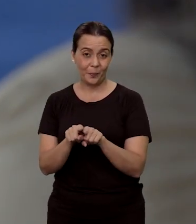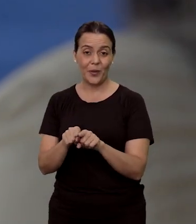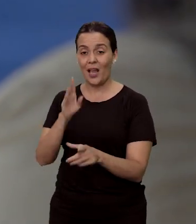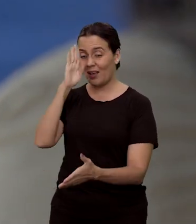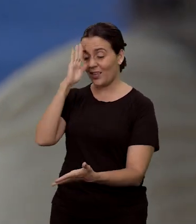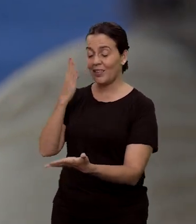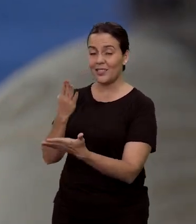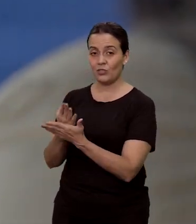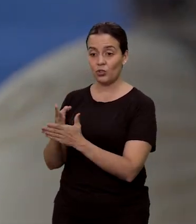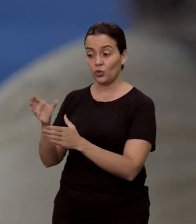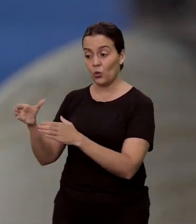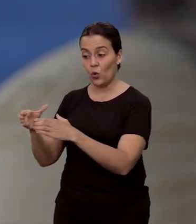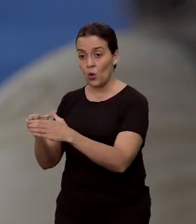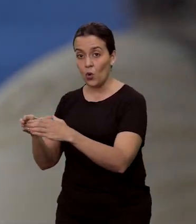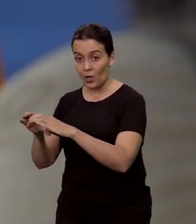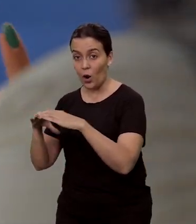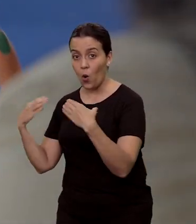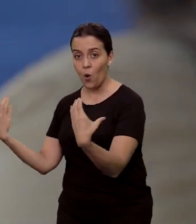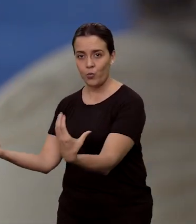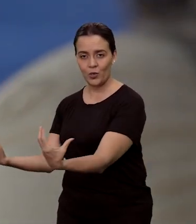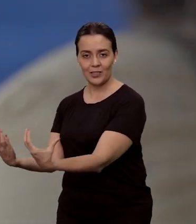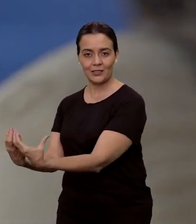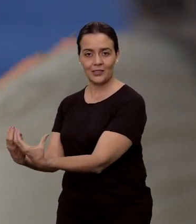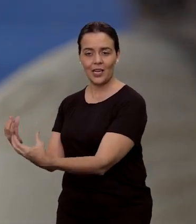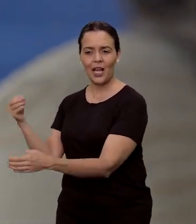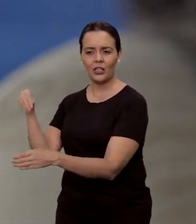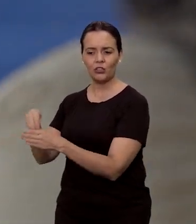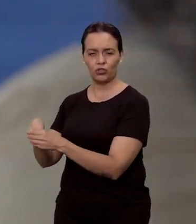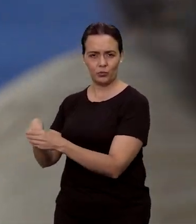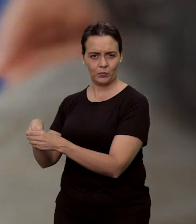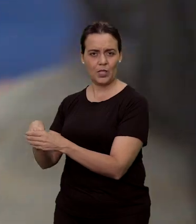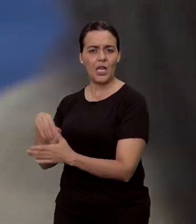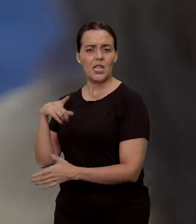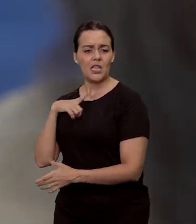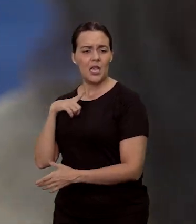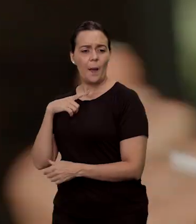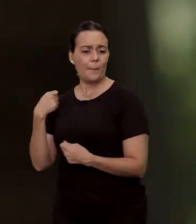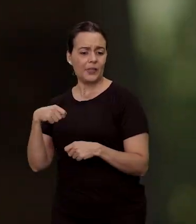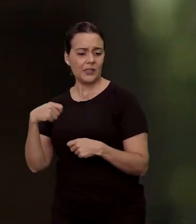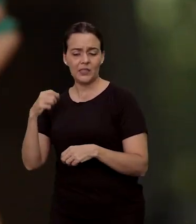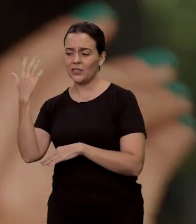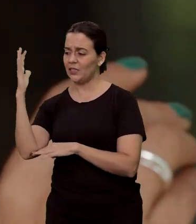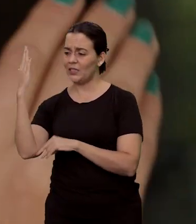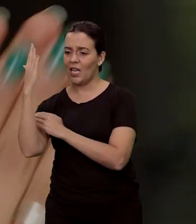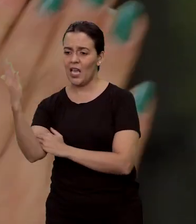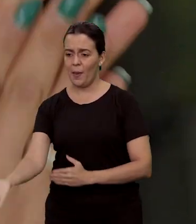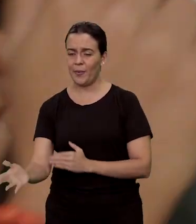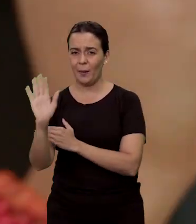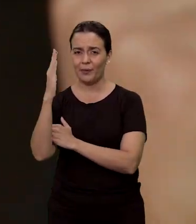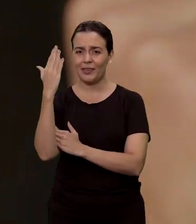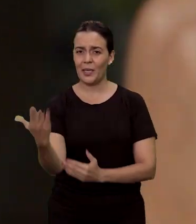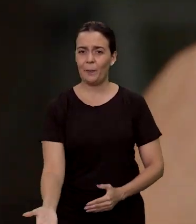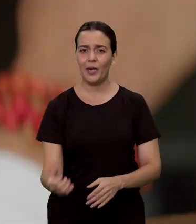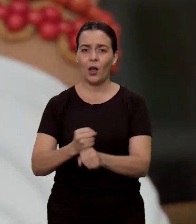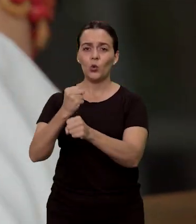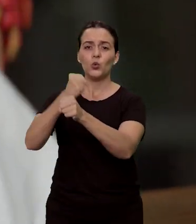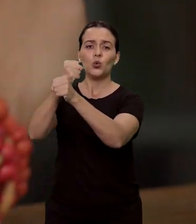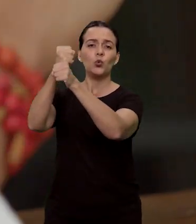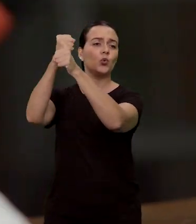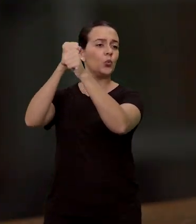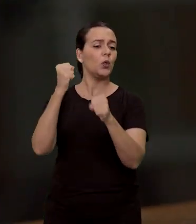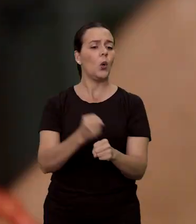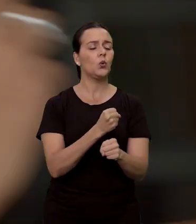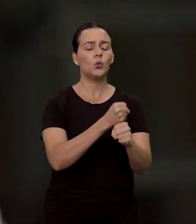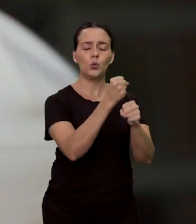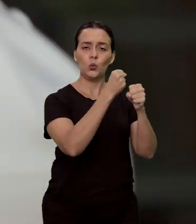vê pessoas defendendo discursos como: para desenvolver a gente precisa desmatar, a gente precisa de desenvolvimento.